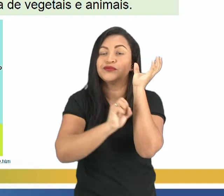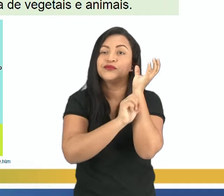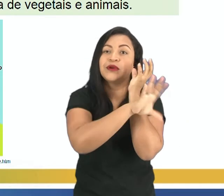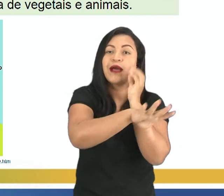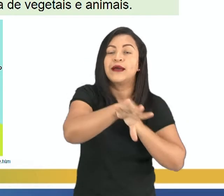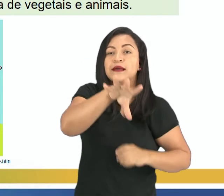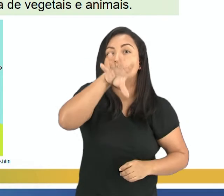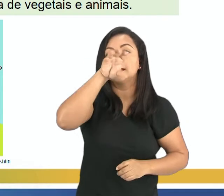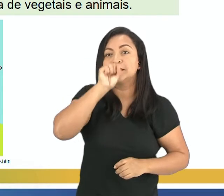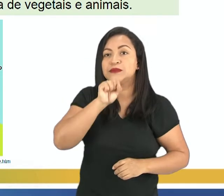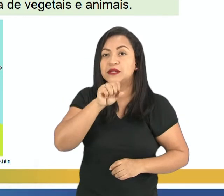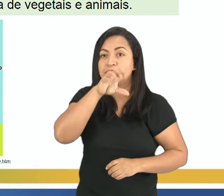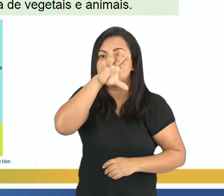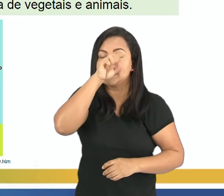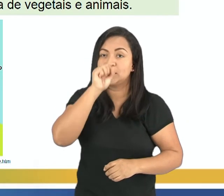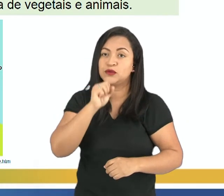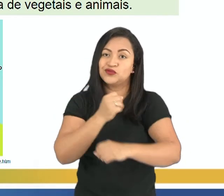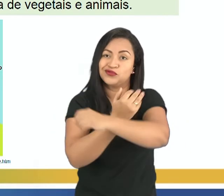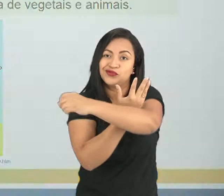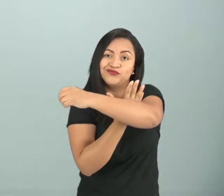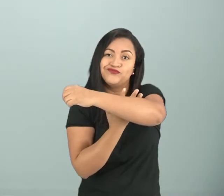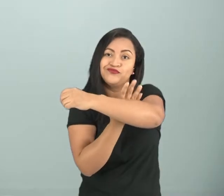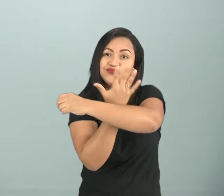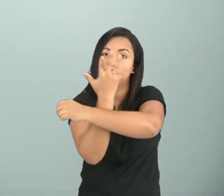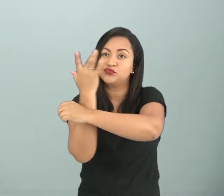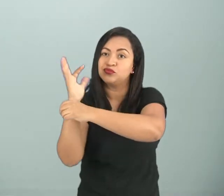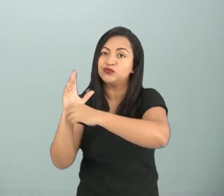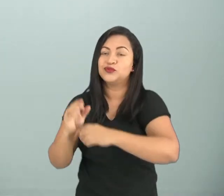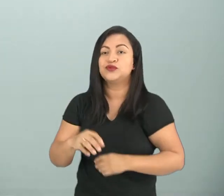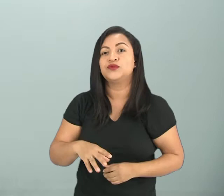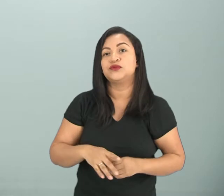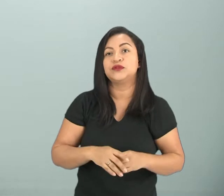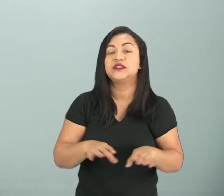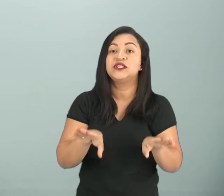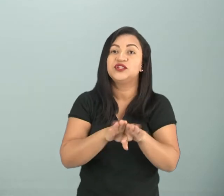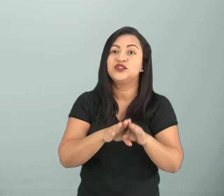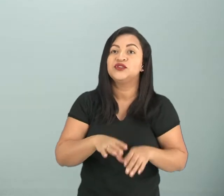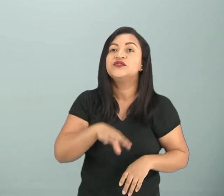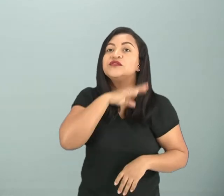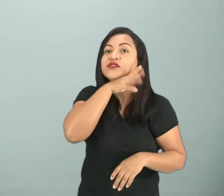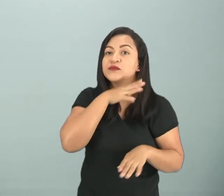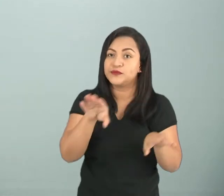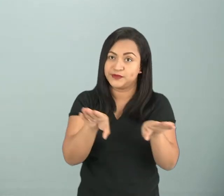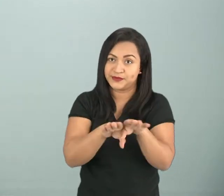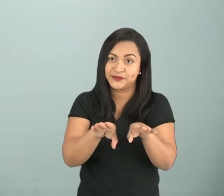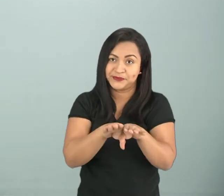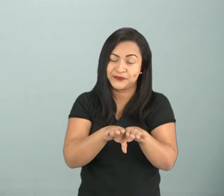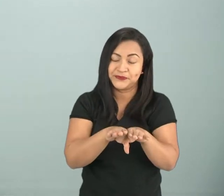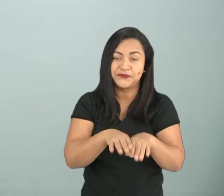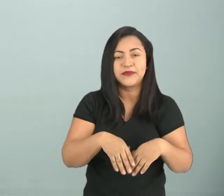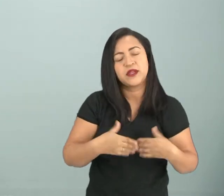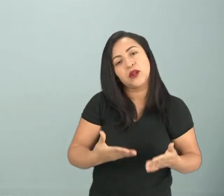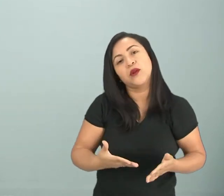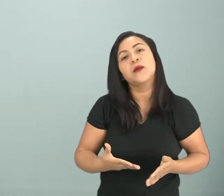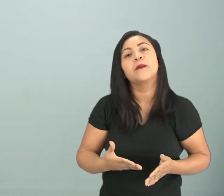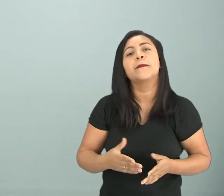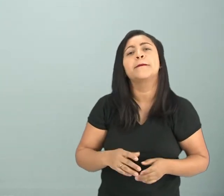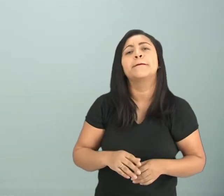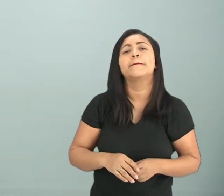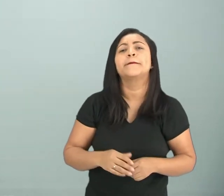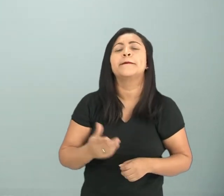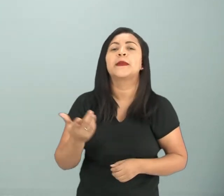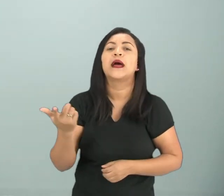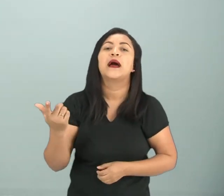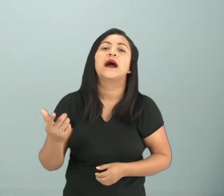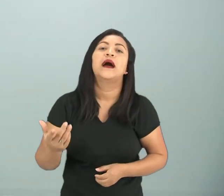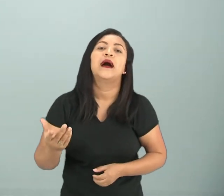aeróbica de vegetais e de animais, tá? Para que ocorra o processo da